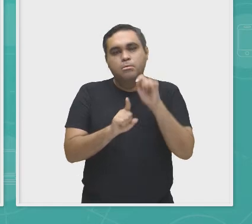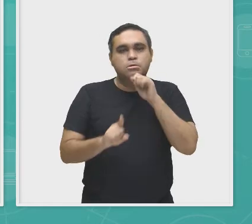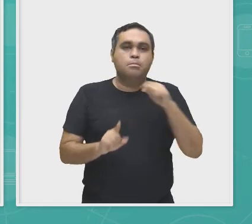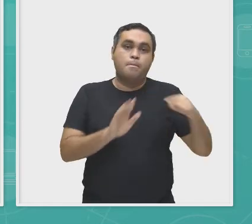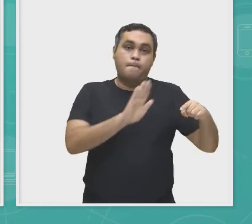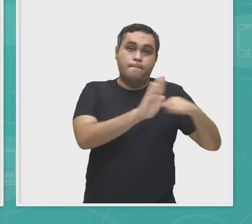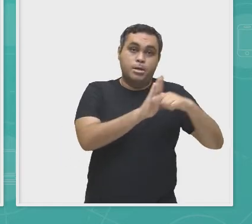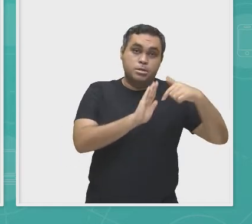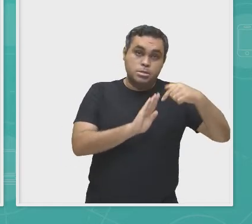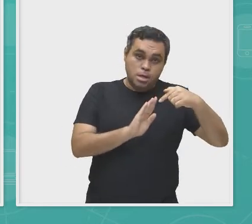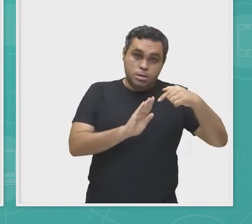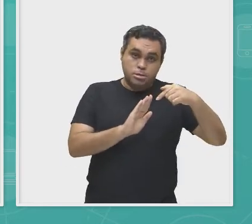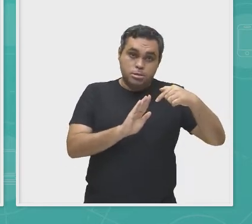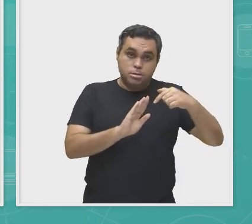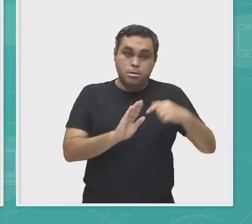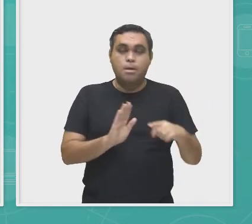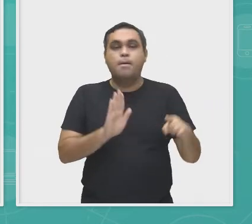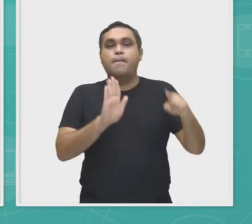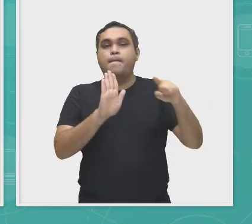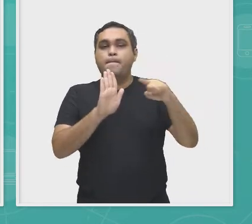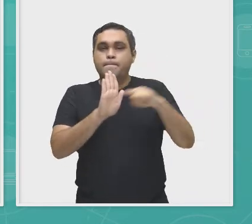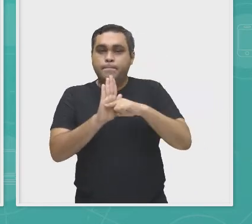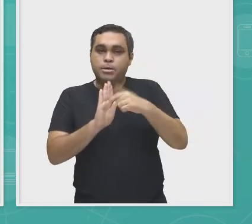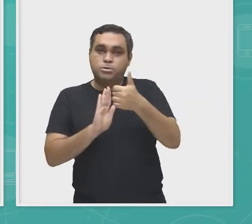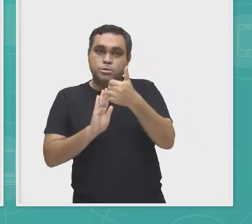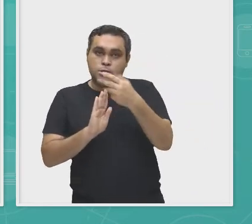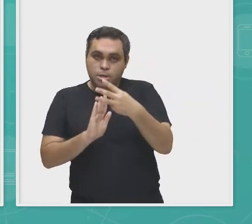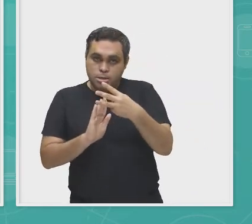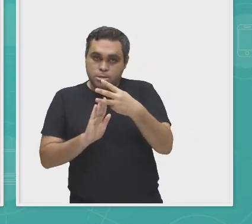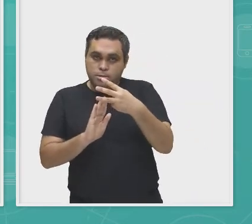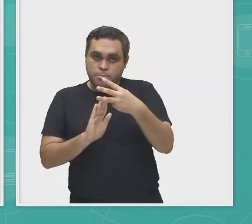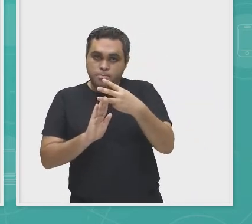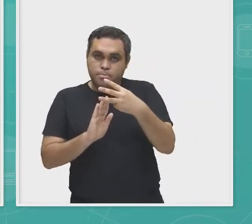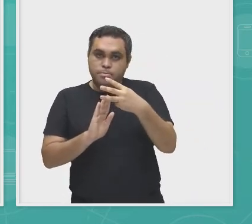7, menos 13.